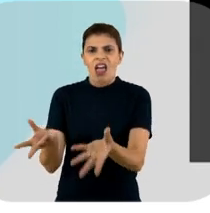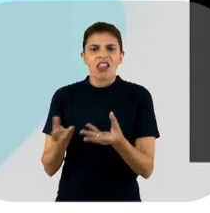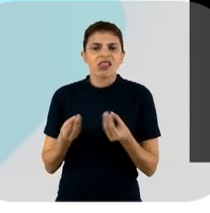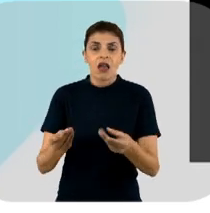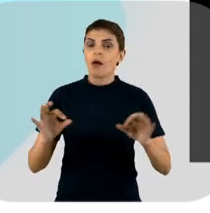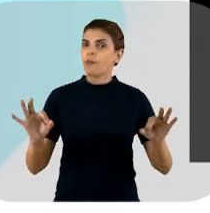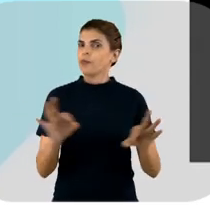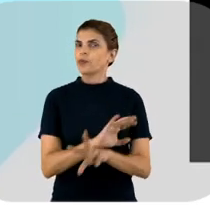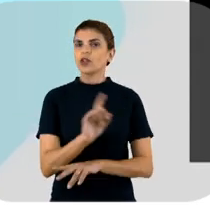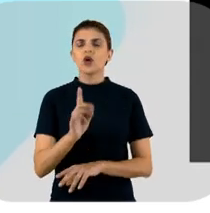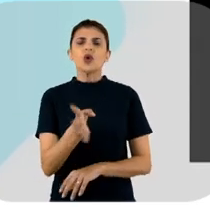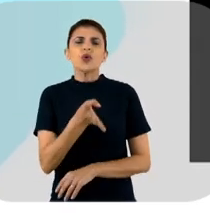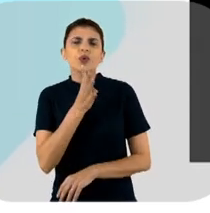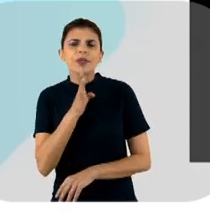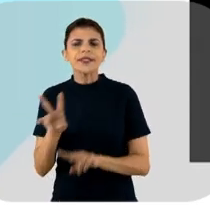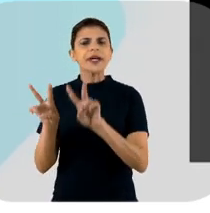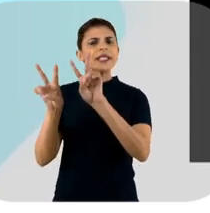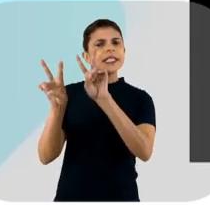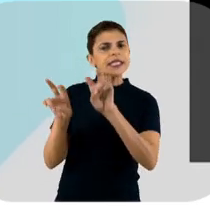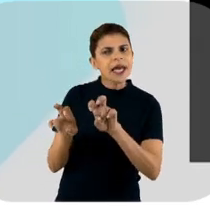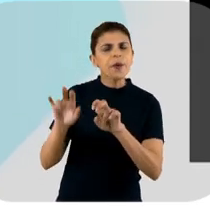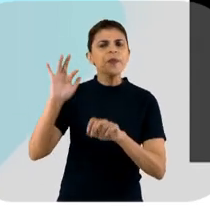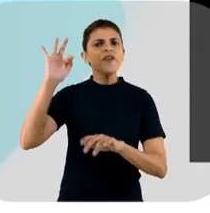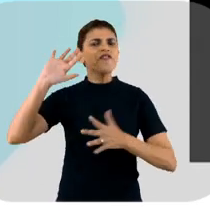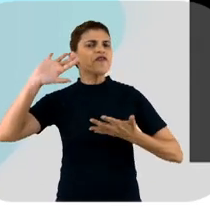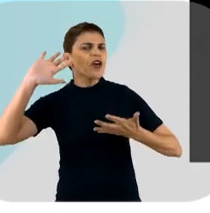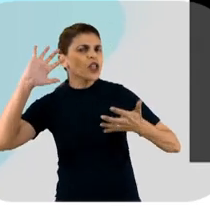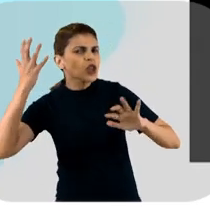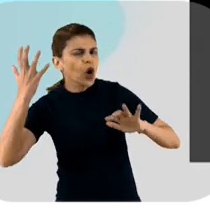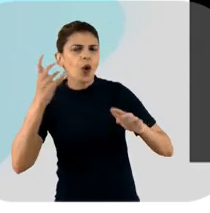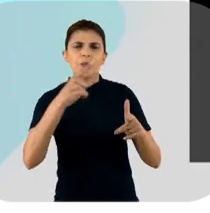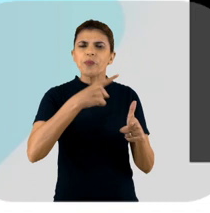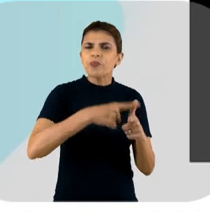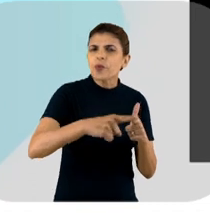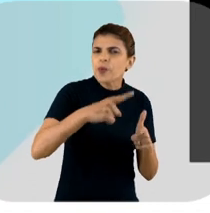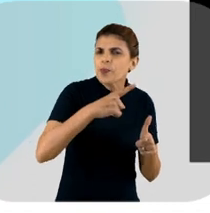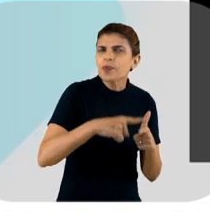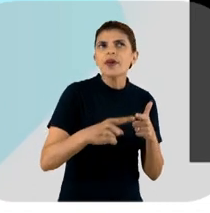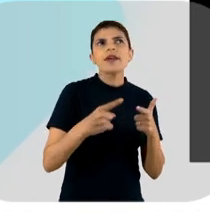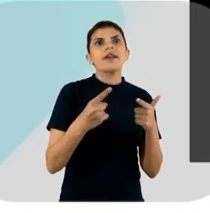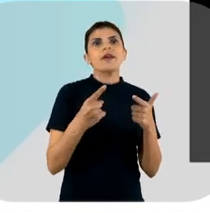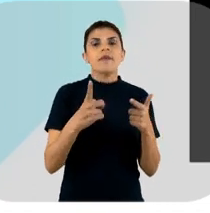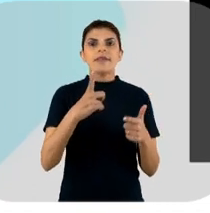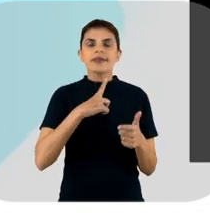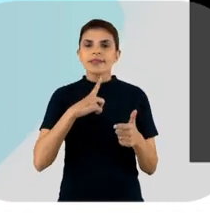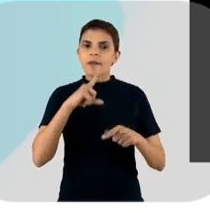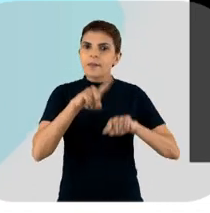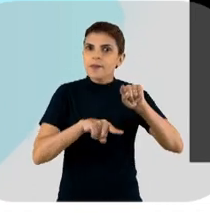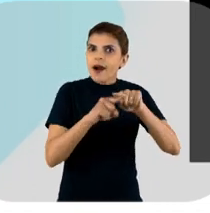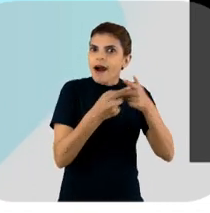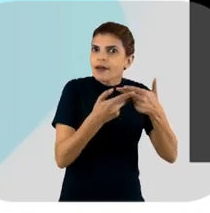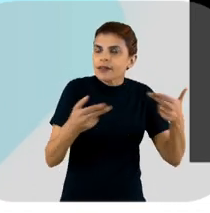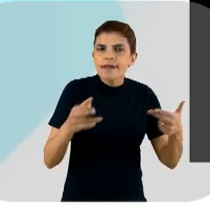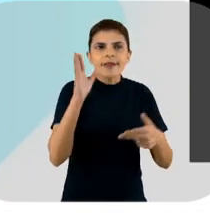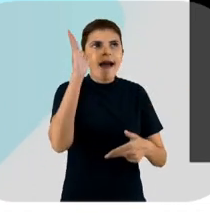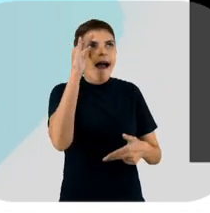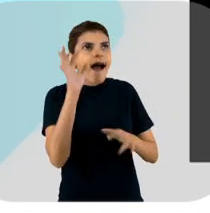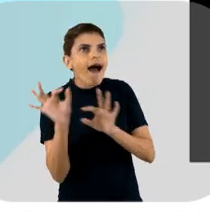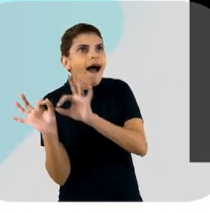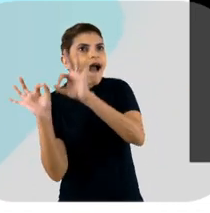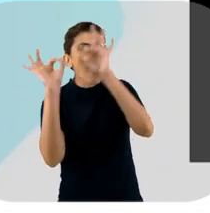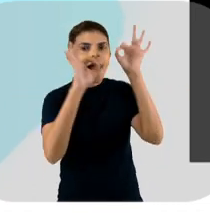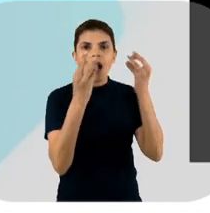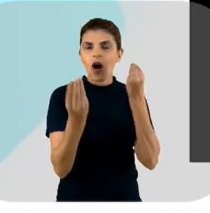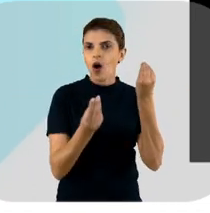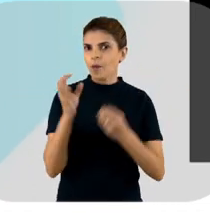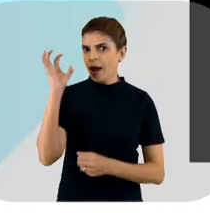pronto, conhecer um tema, uma questão, um fenômeno, um problema. Então, colocar recursos para verificação